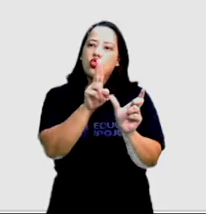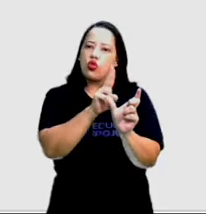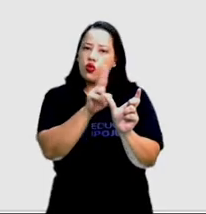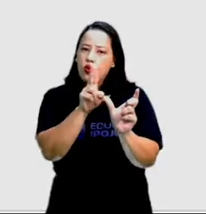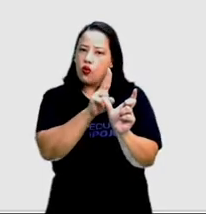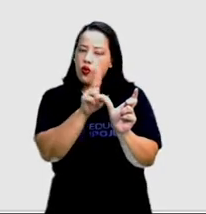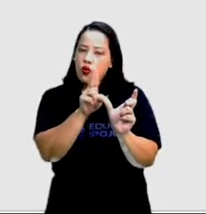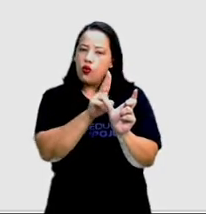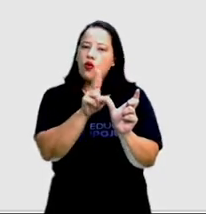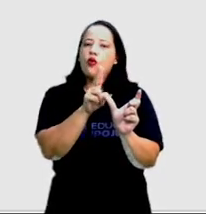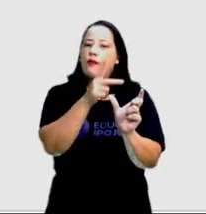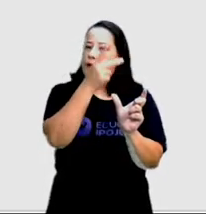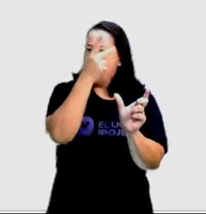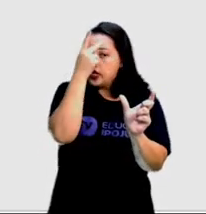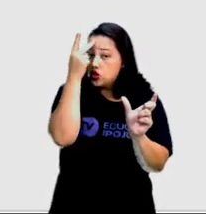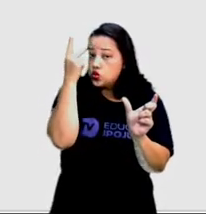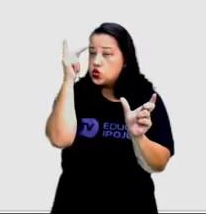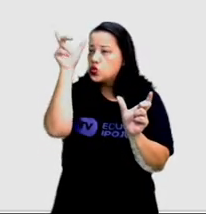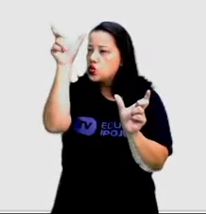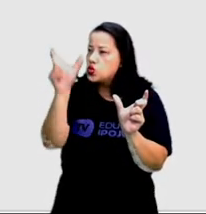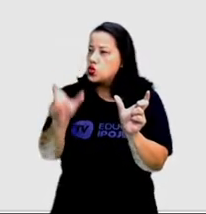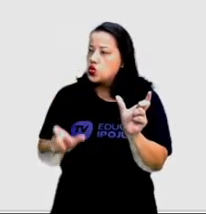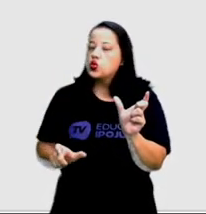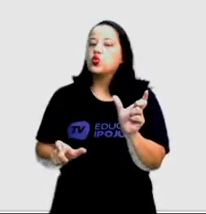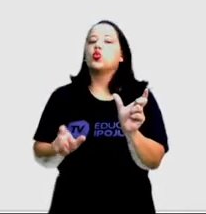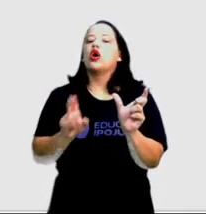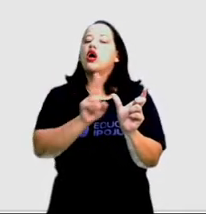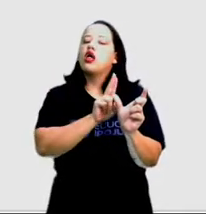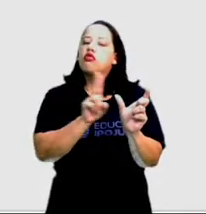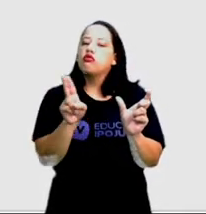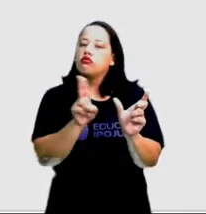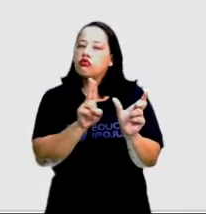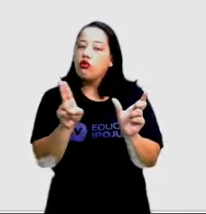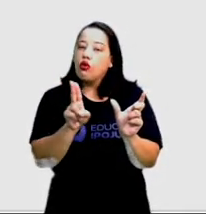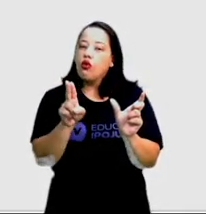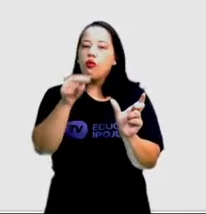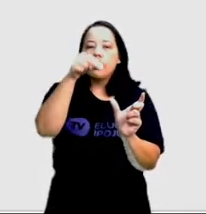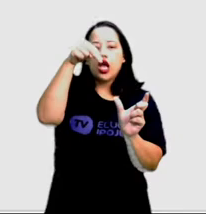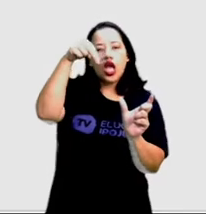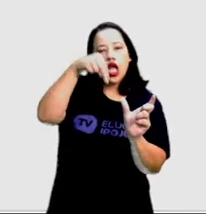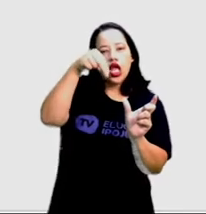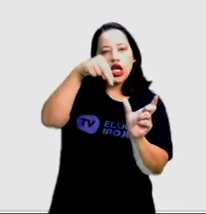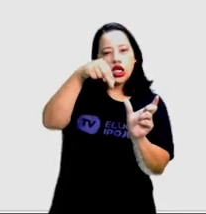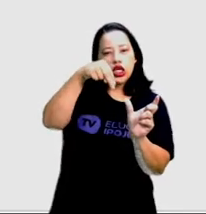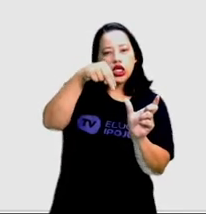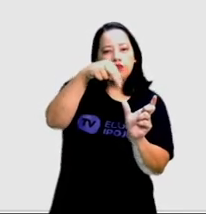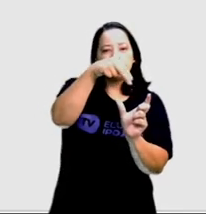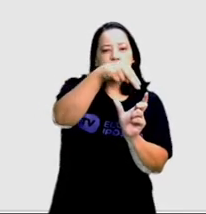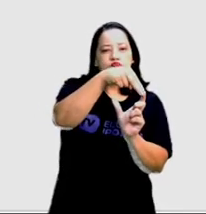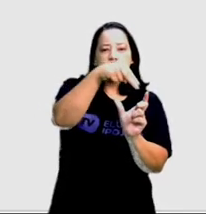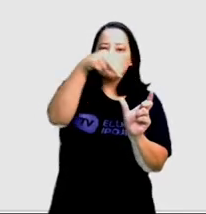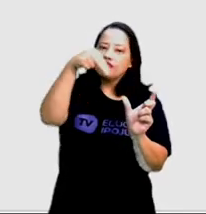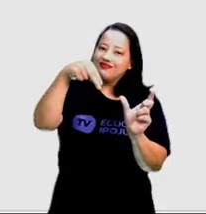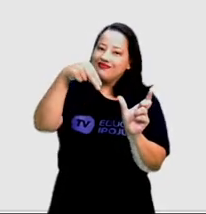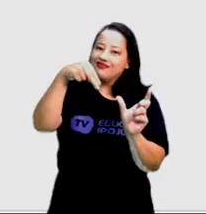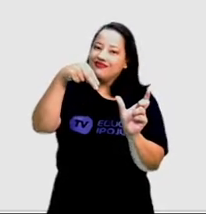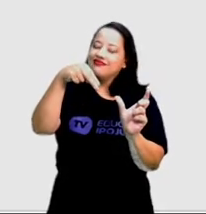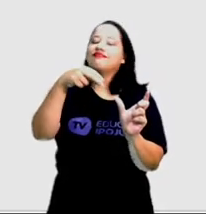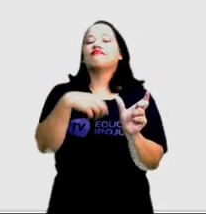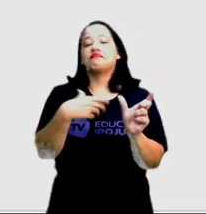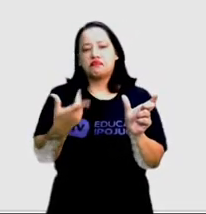ou seja, algumas pessoas que têm um nome que começa com a letra N? E